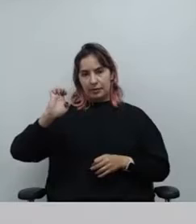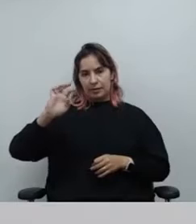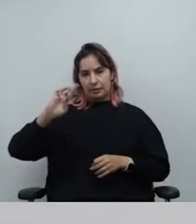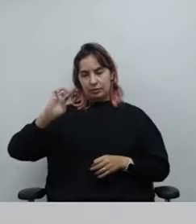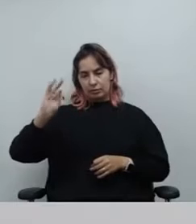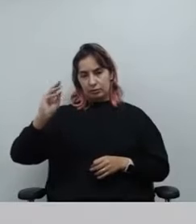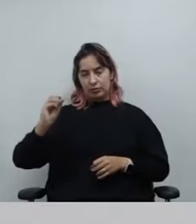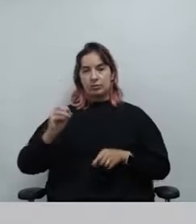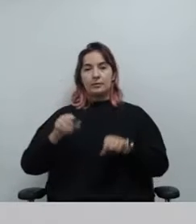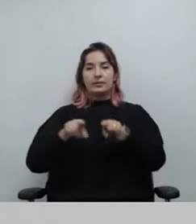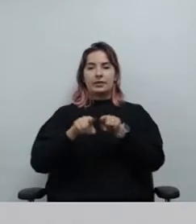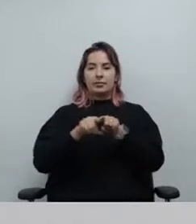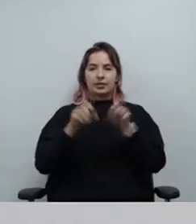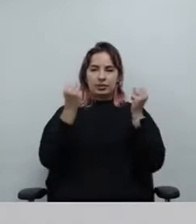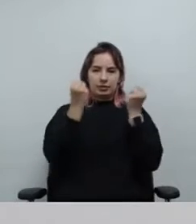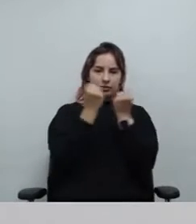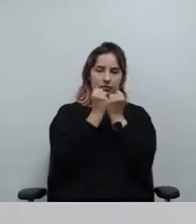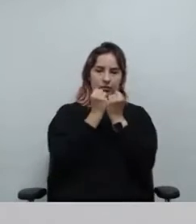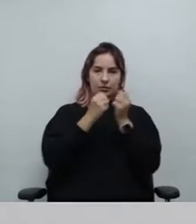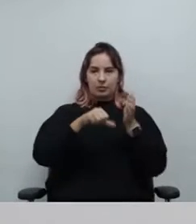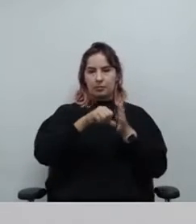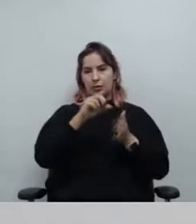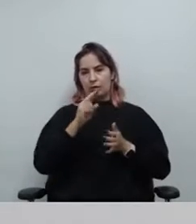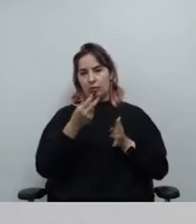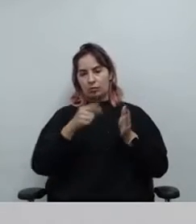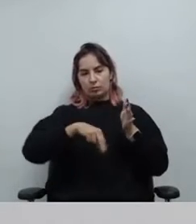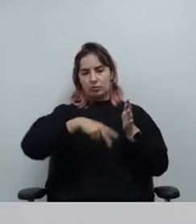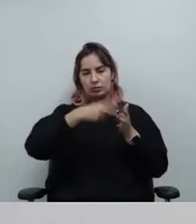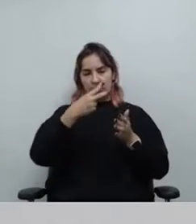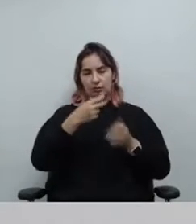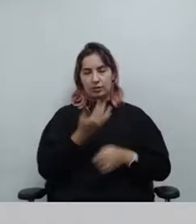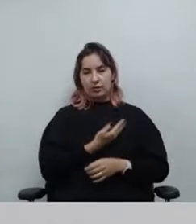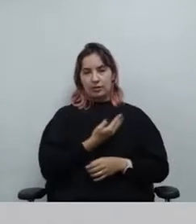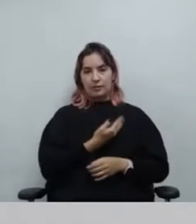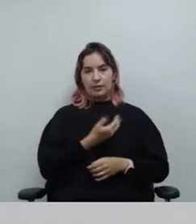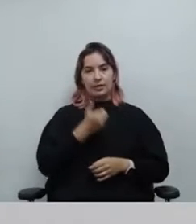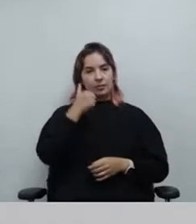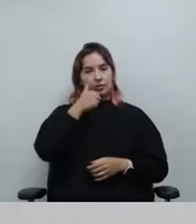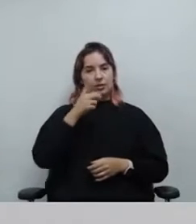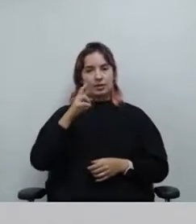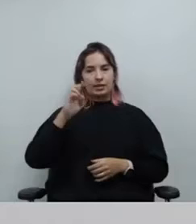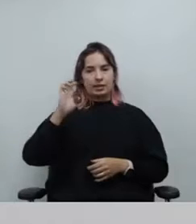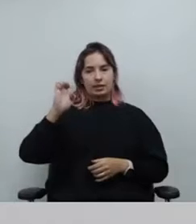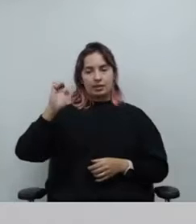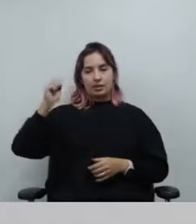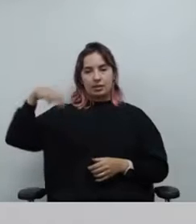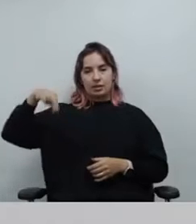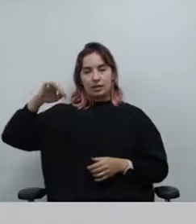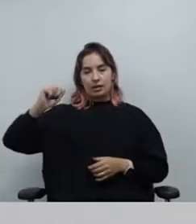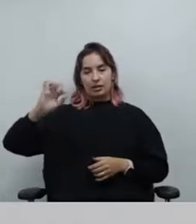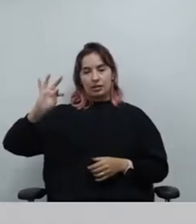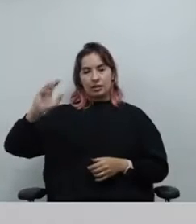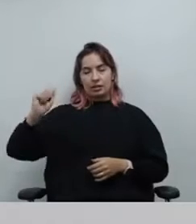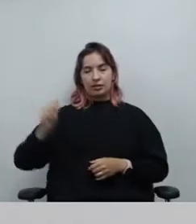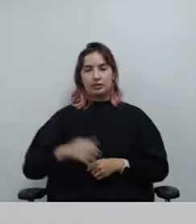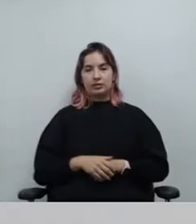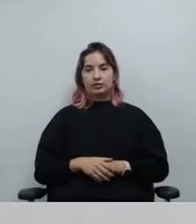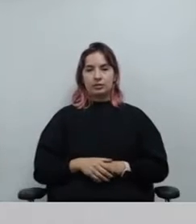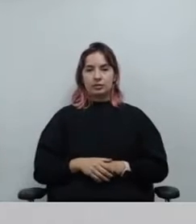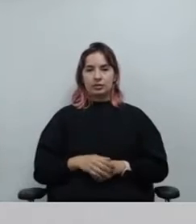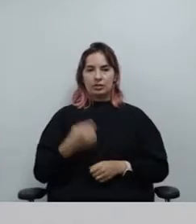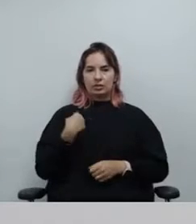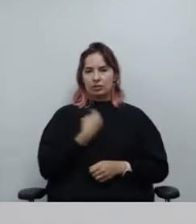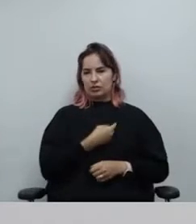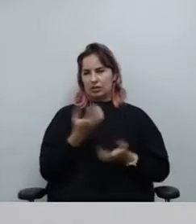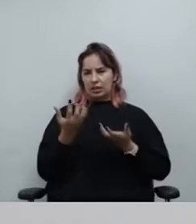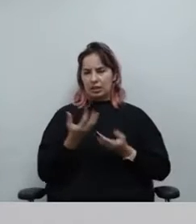defensora assistente da primeira subdefensoria, querida amiga, colega Renata Moura. Conselheiros e conselheiras, buscando abreviar,